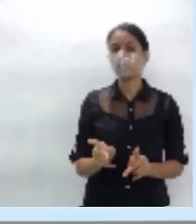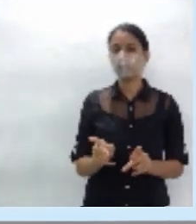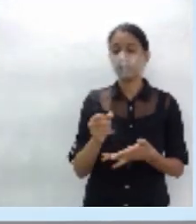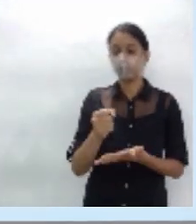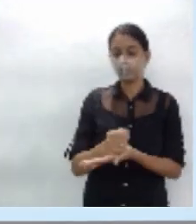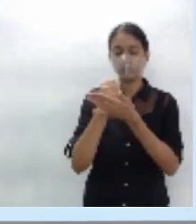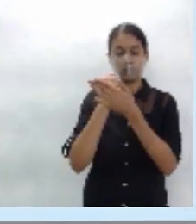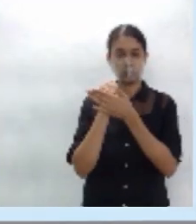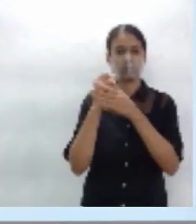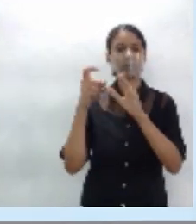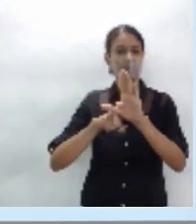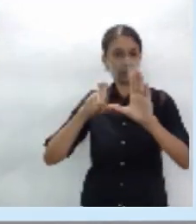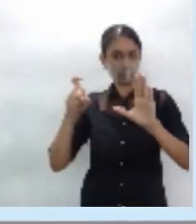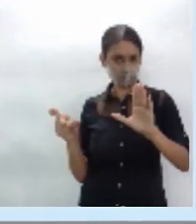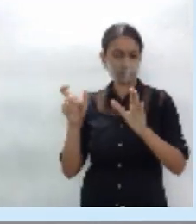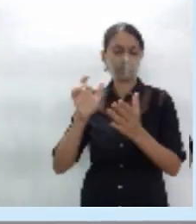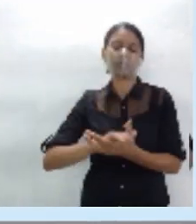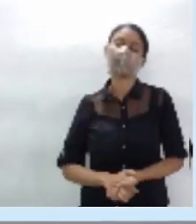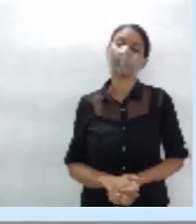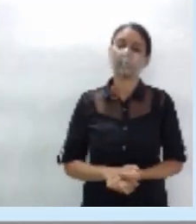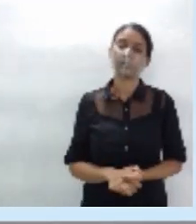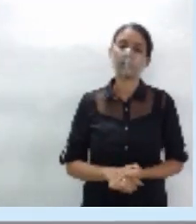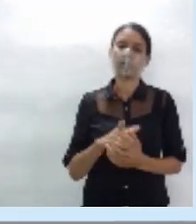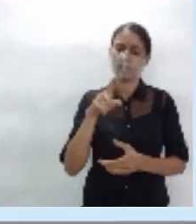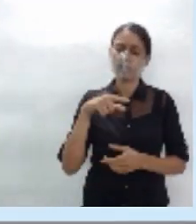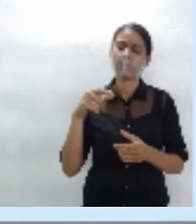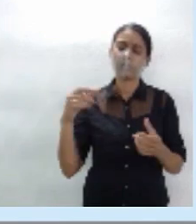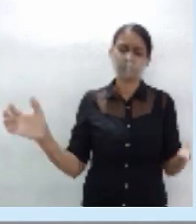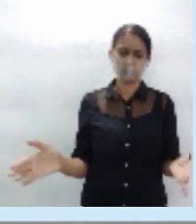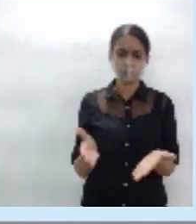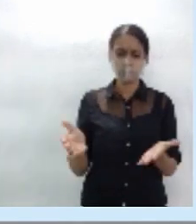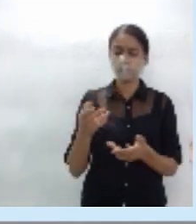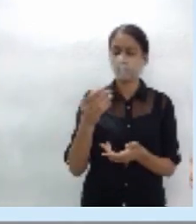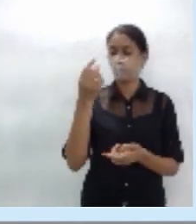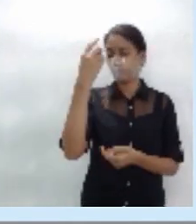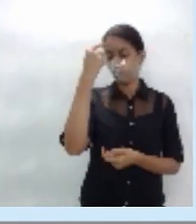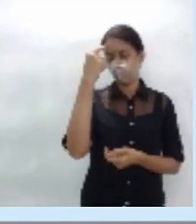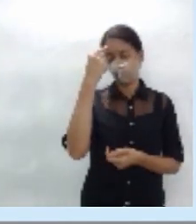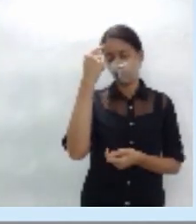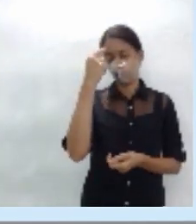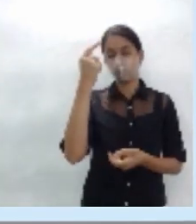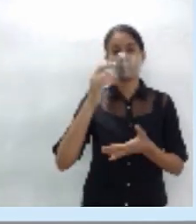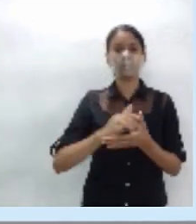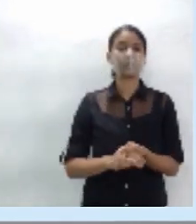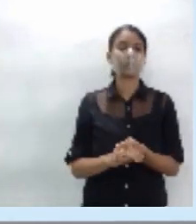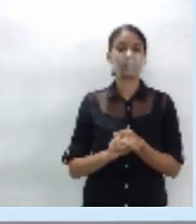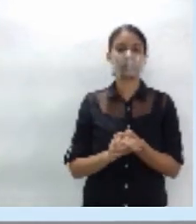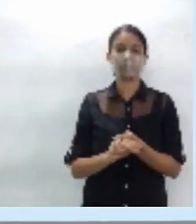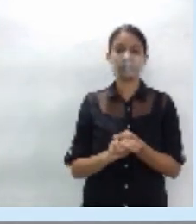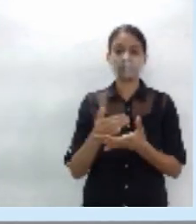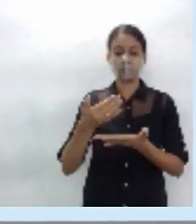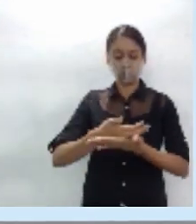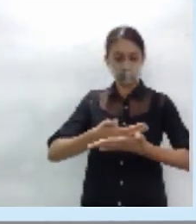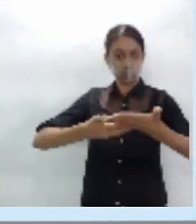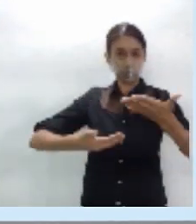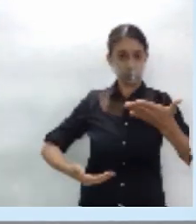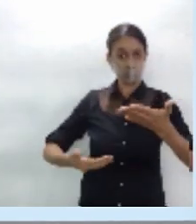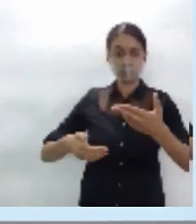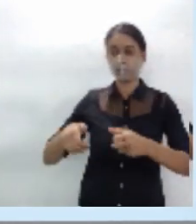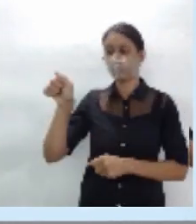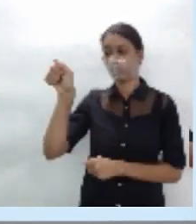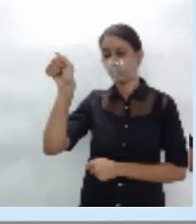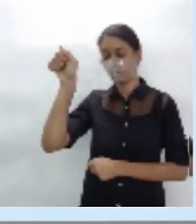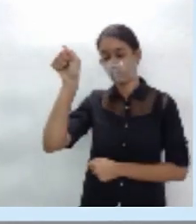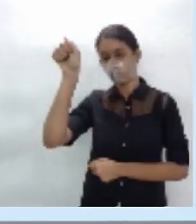tornar independente, tá certo? Então, Gandhi foi um grande mentor desse tratado no continente